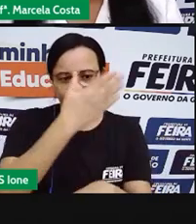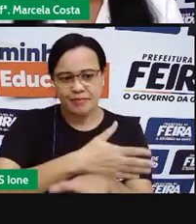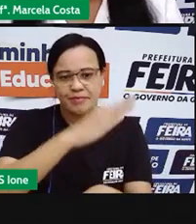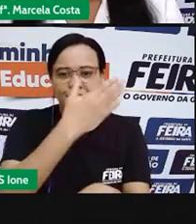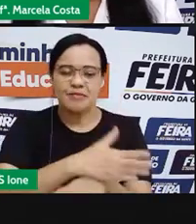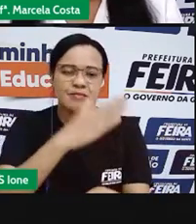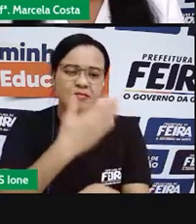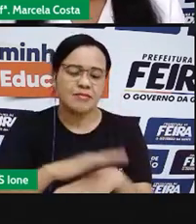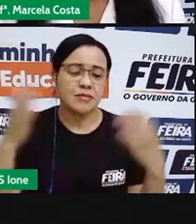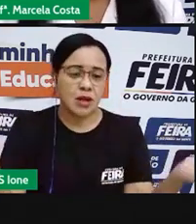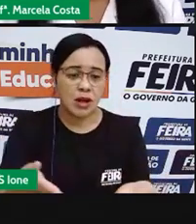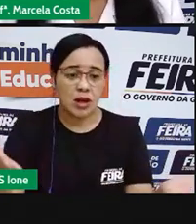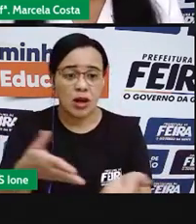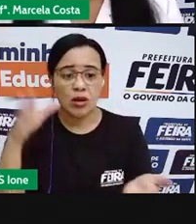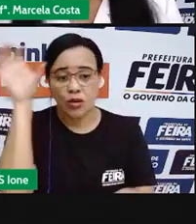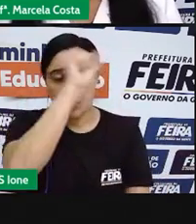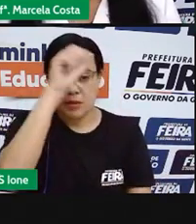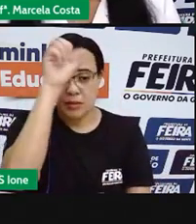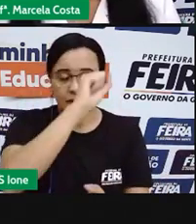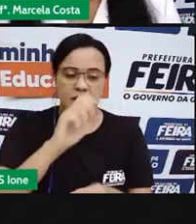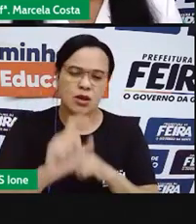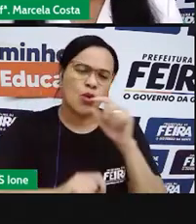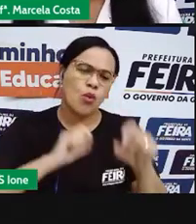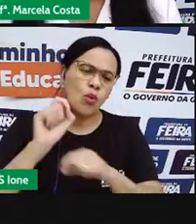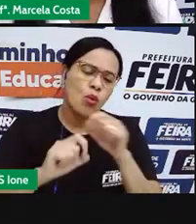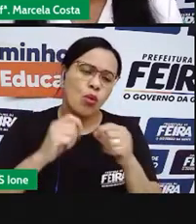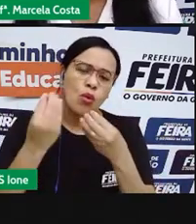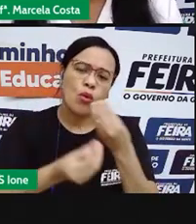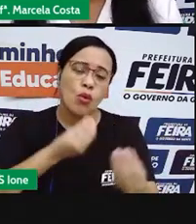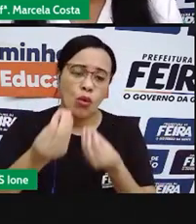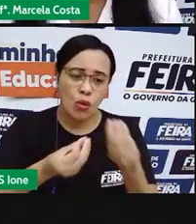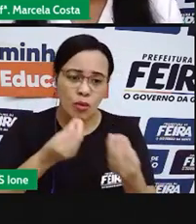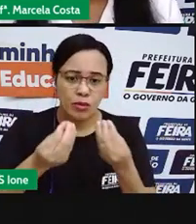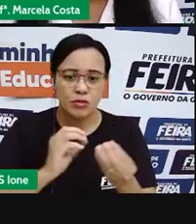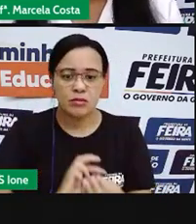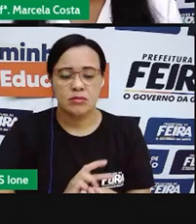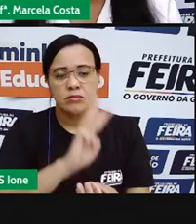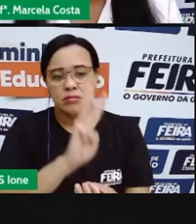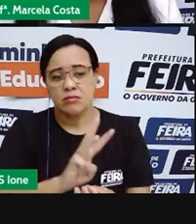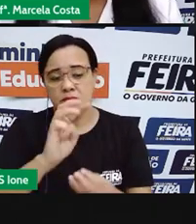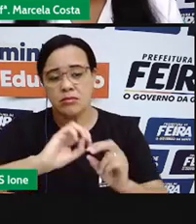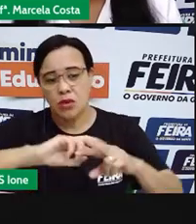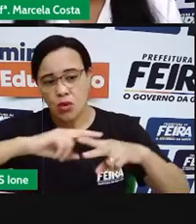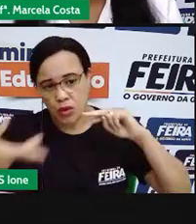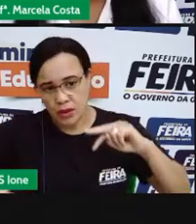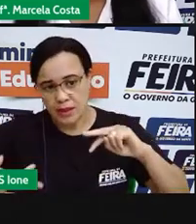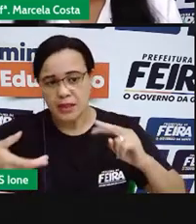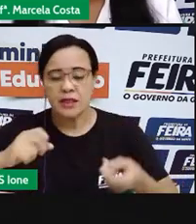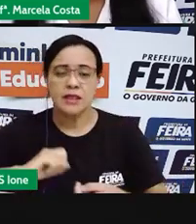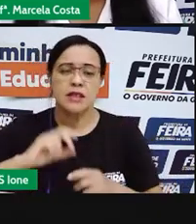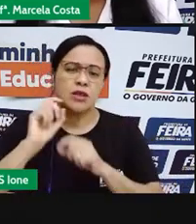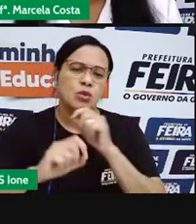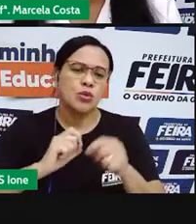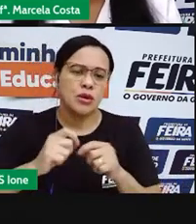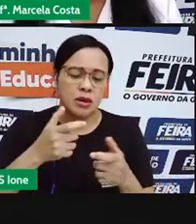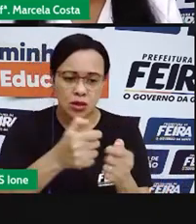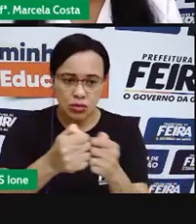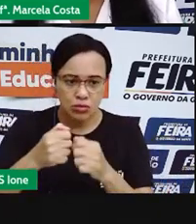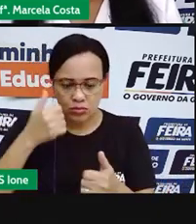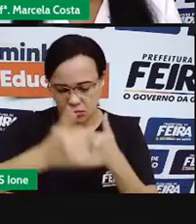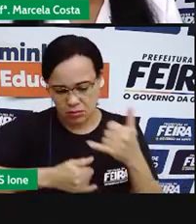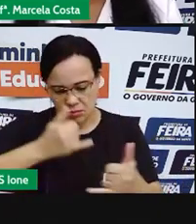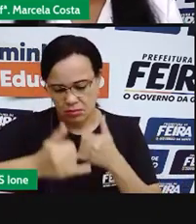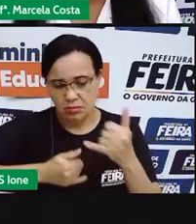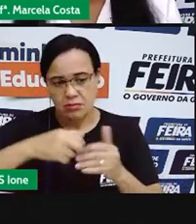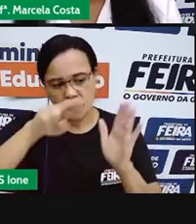prática. E vocês vão fazer isso acessando esse jogo Regras de Convivência. É um jogo